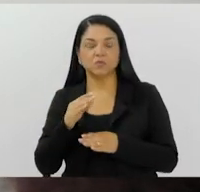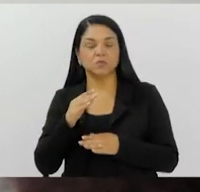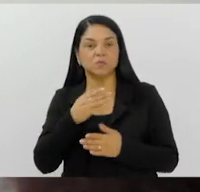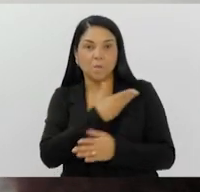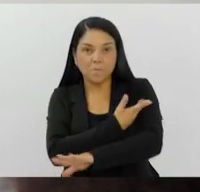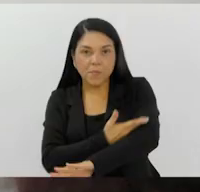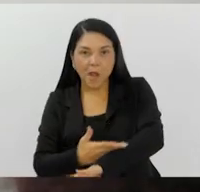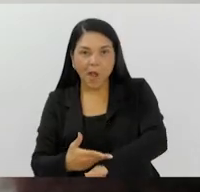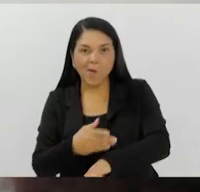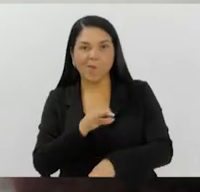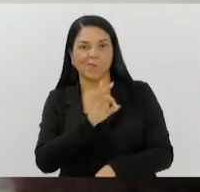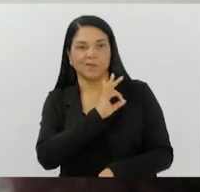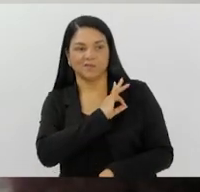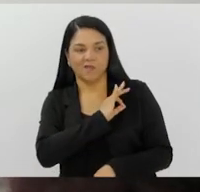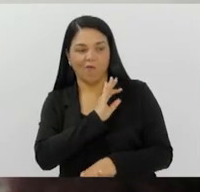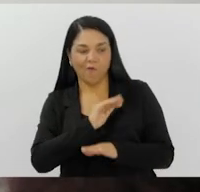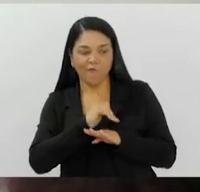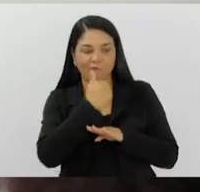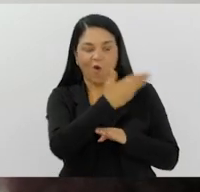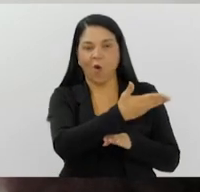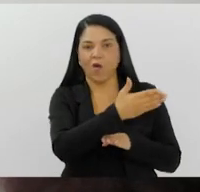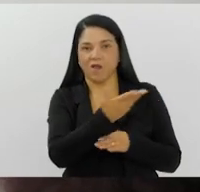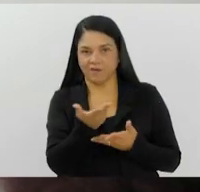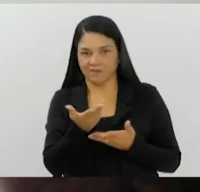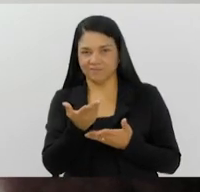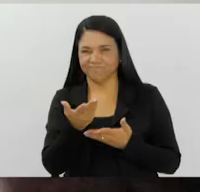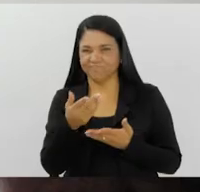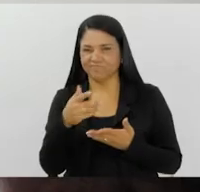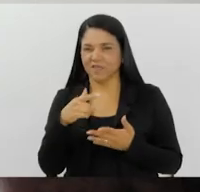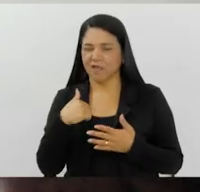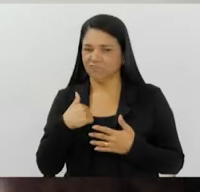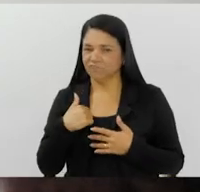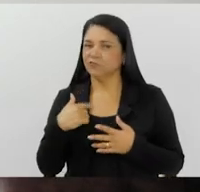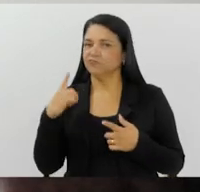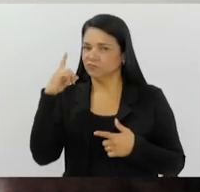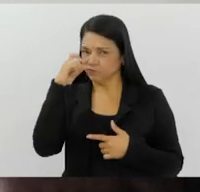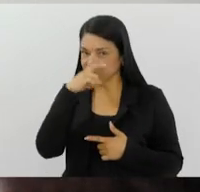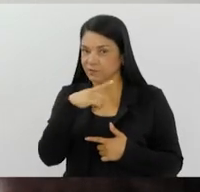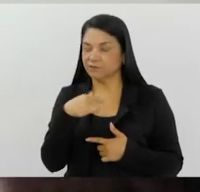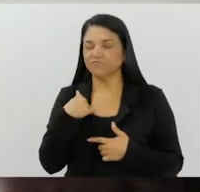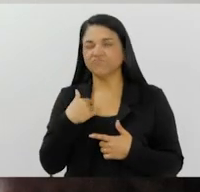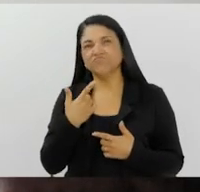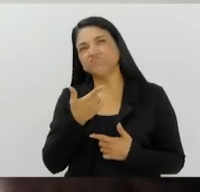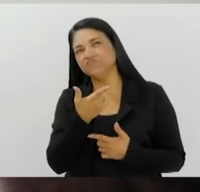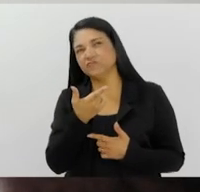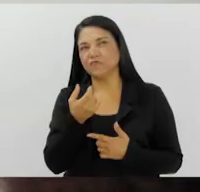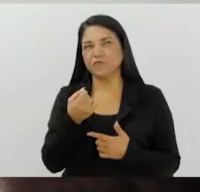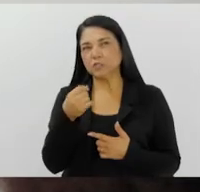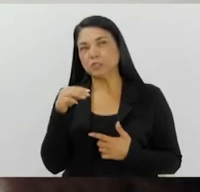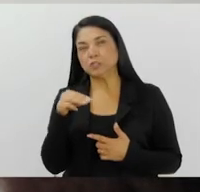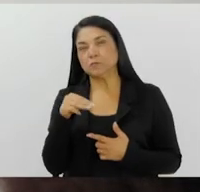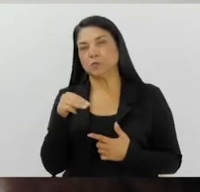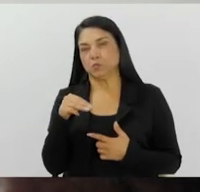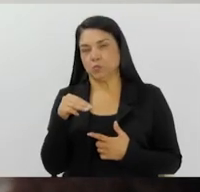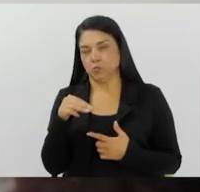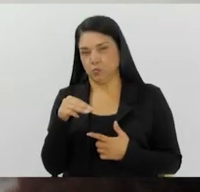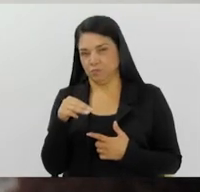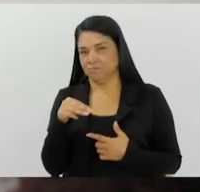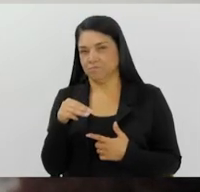eh depois disso eu acho que deve ter durado em torno de uns 20 minutos essa situação